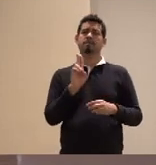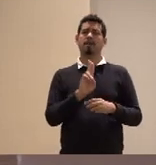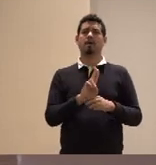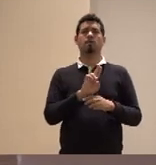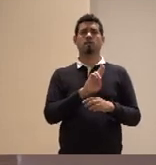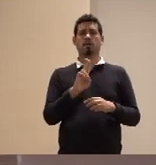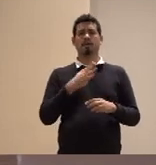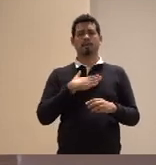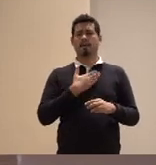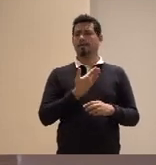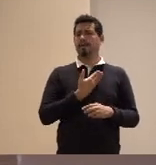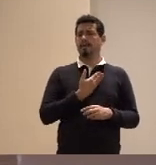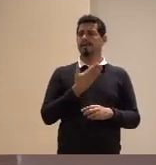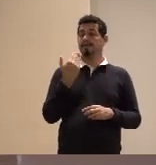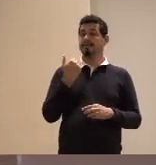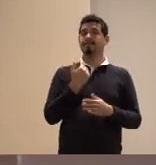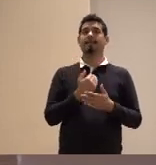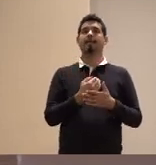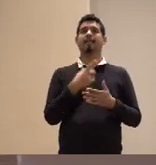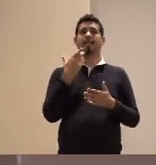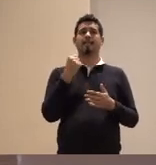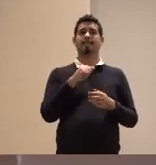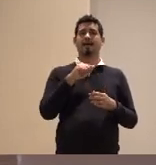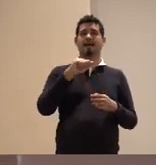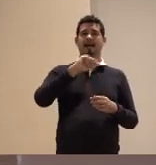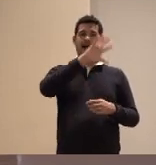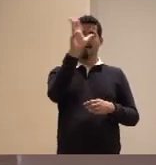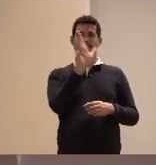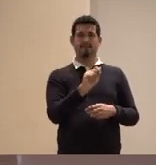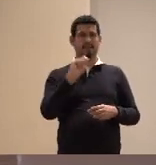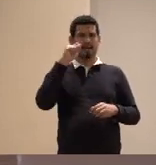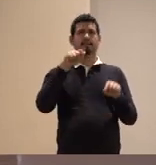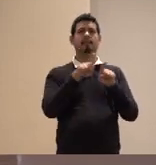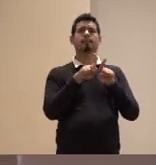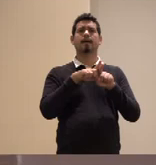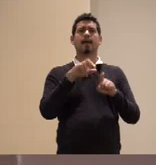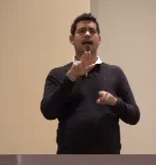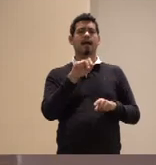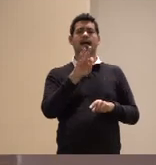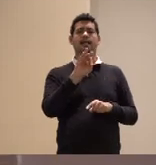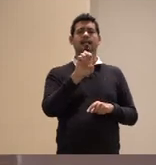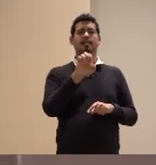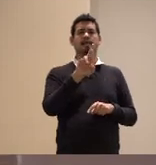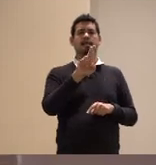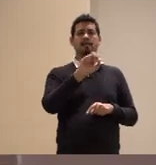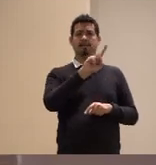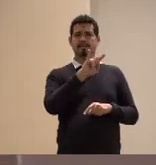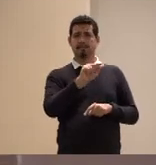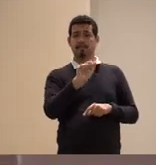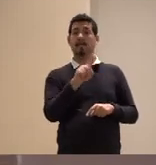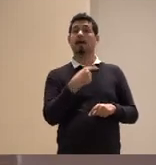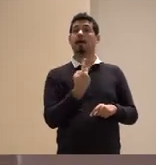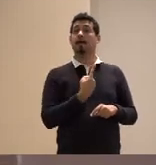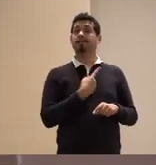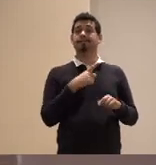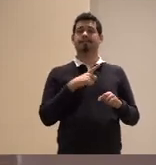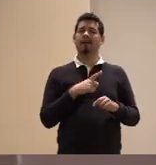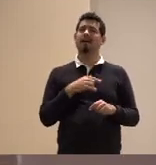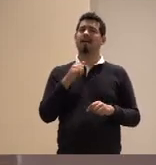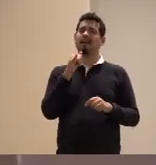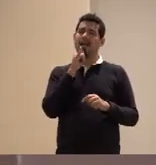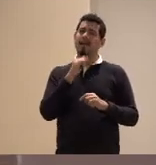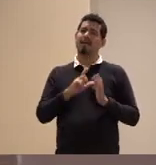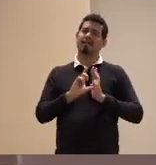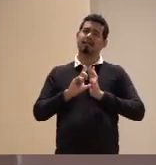da minha colega em missão na África, que é a irmã Terezinha, ela dizia, nós estamos a pé e